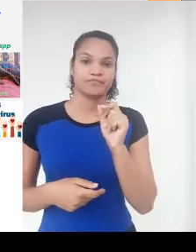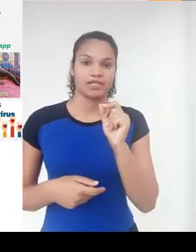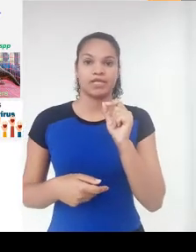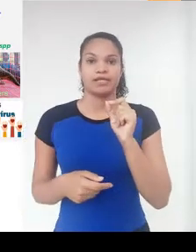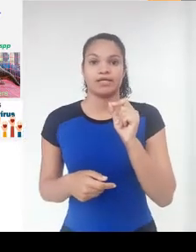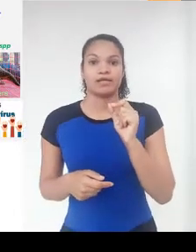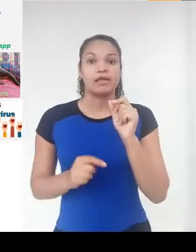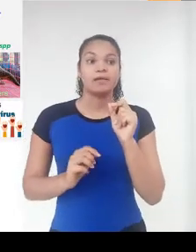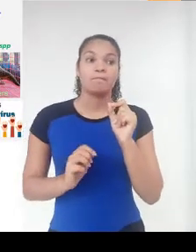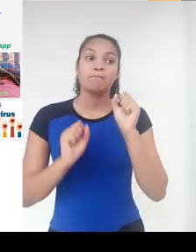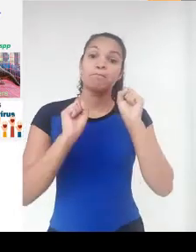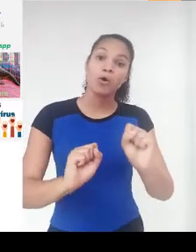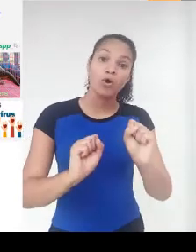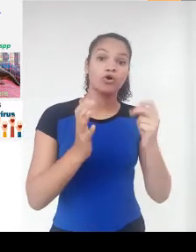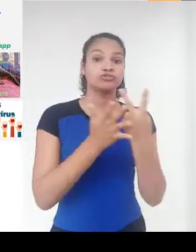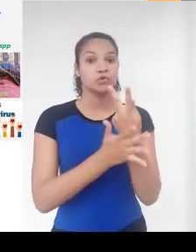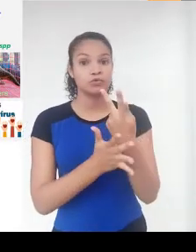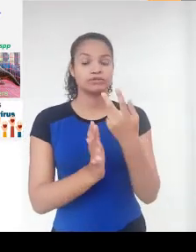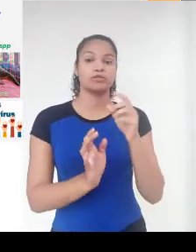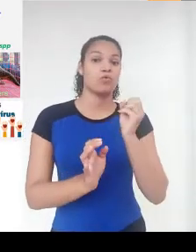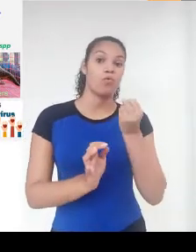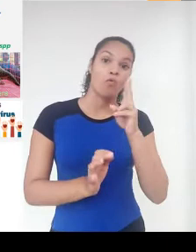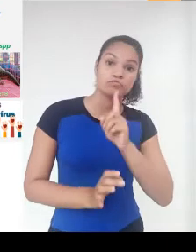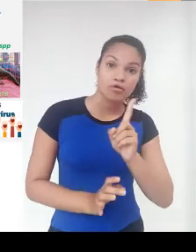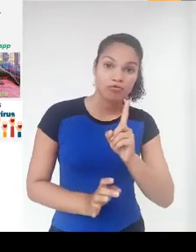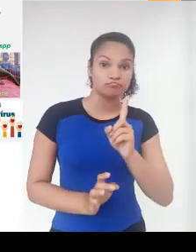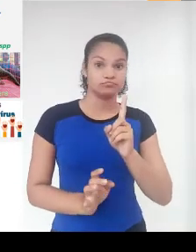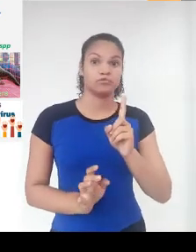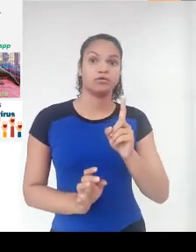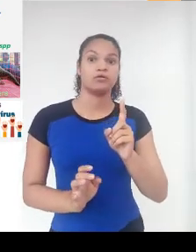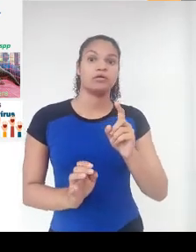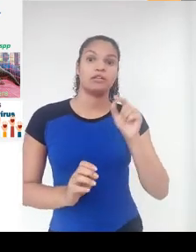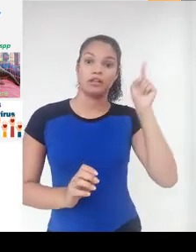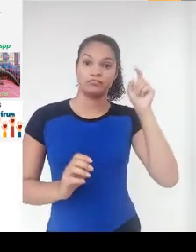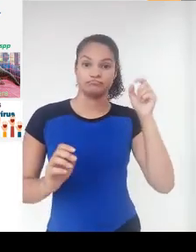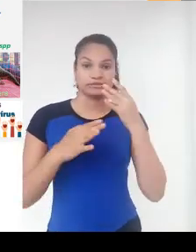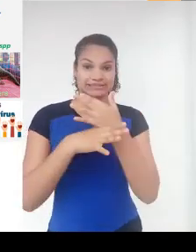é ainda comprovado, de que numa cidade chinesa, Wuhan,